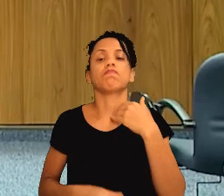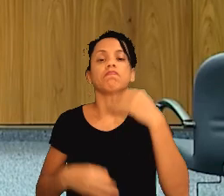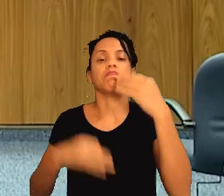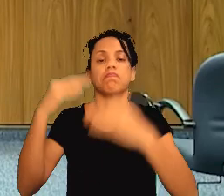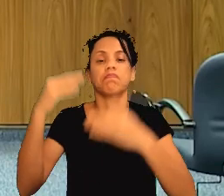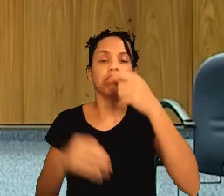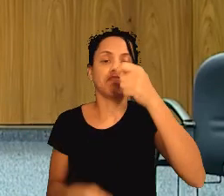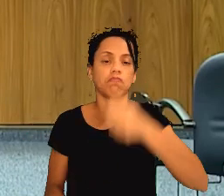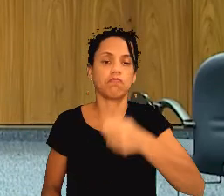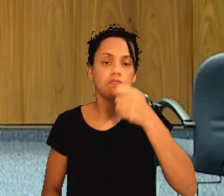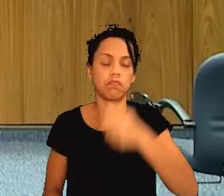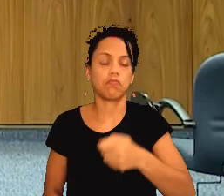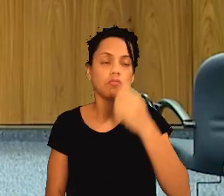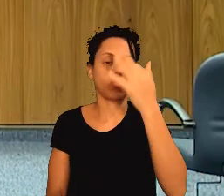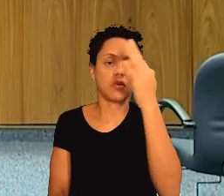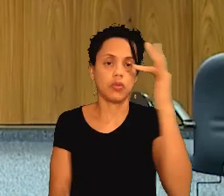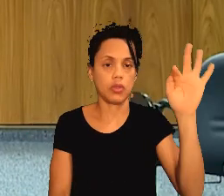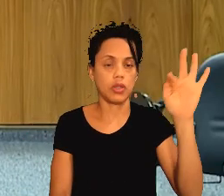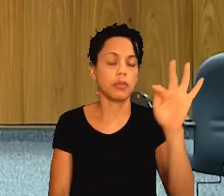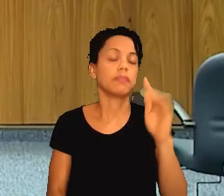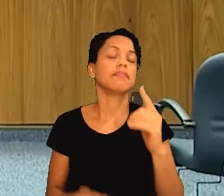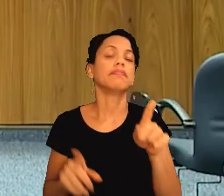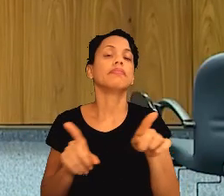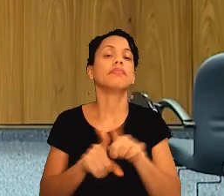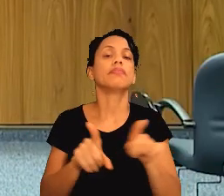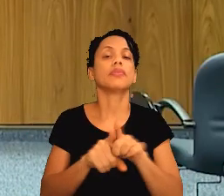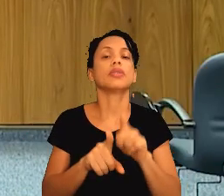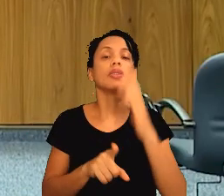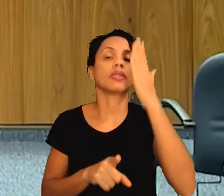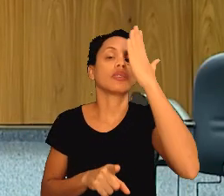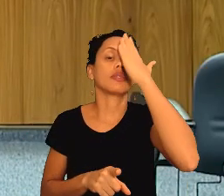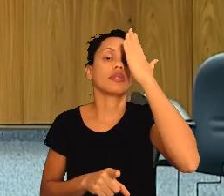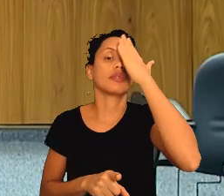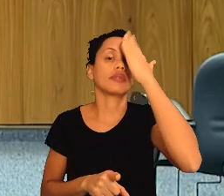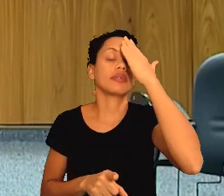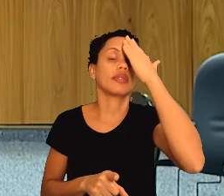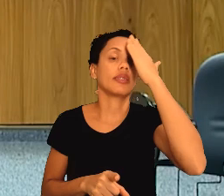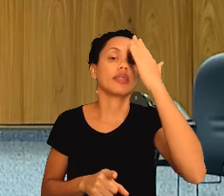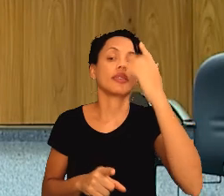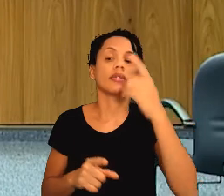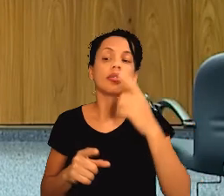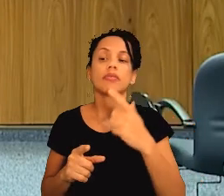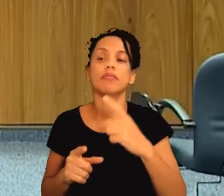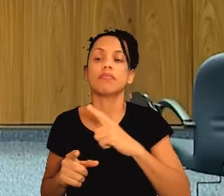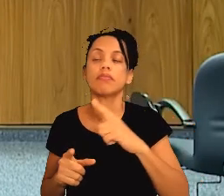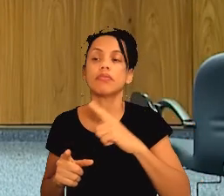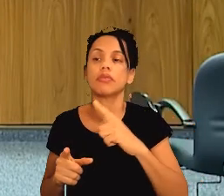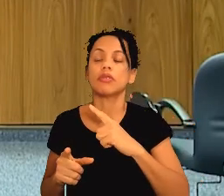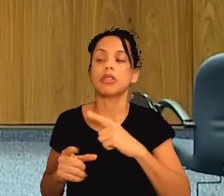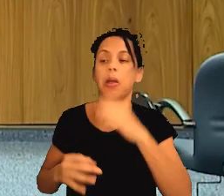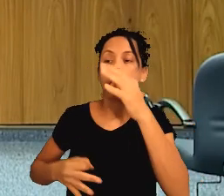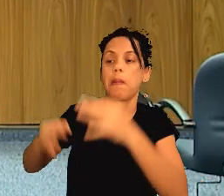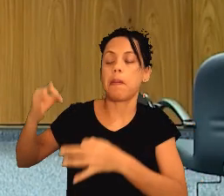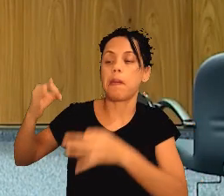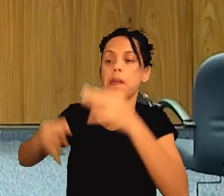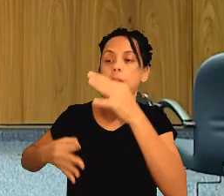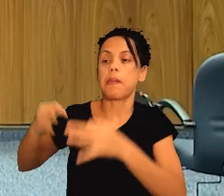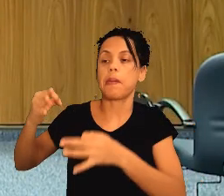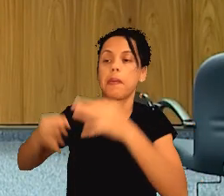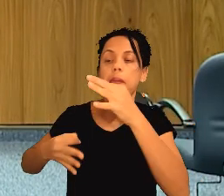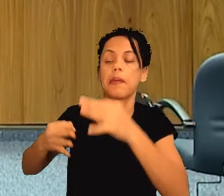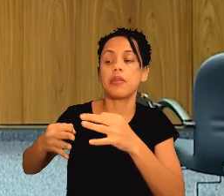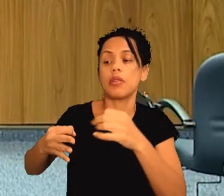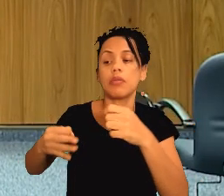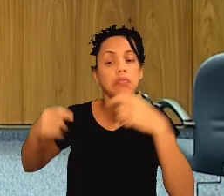Tribunal Federal, e não creio que seja por acaso, dando a entender que se tratava de jurisprudência